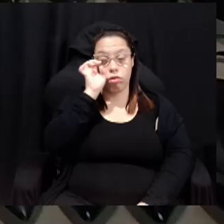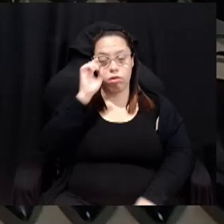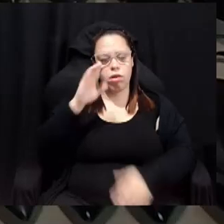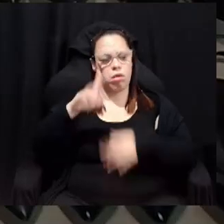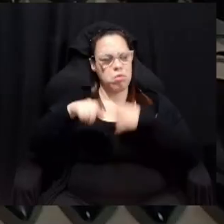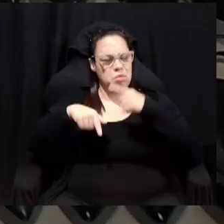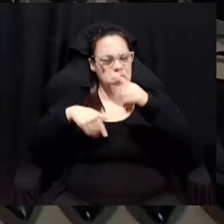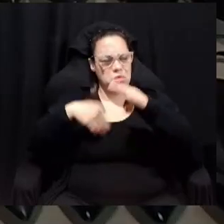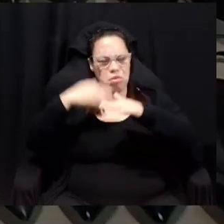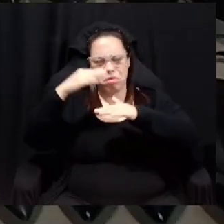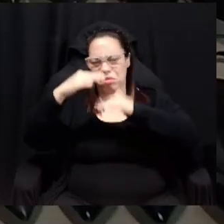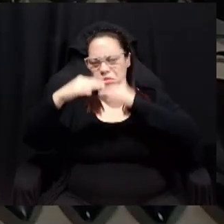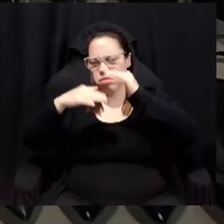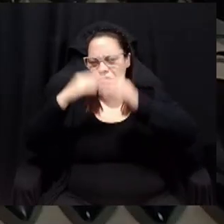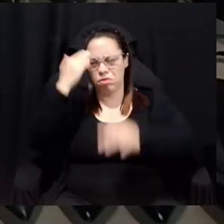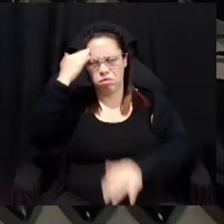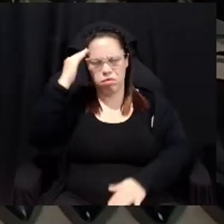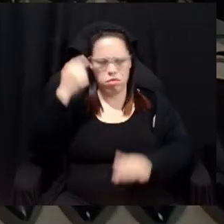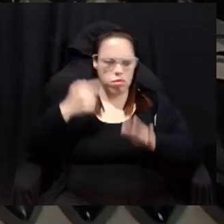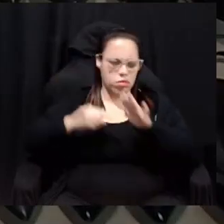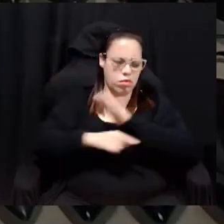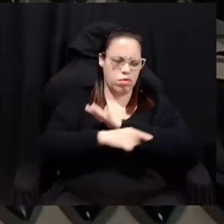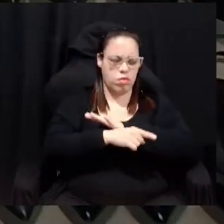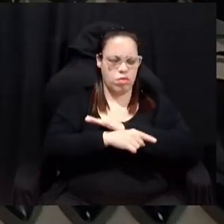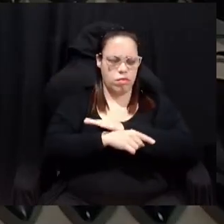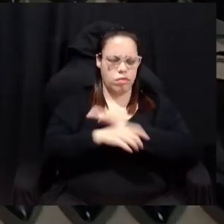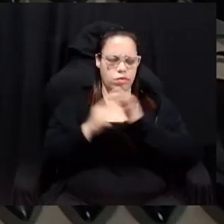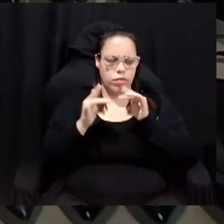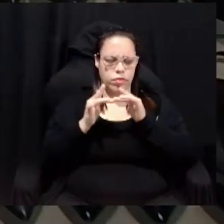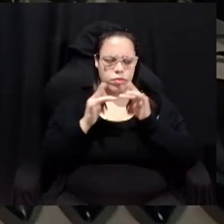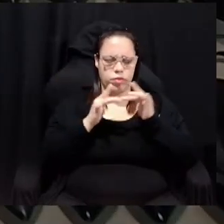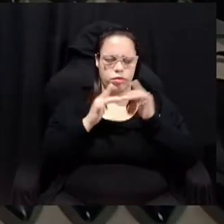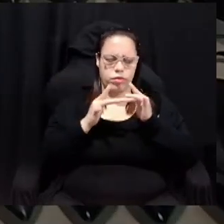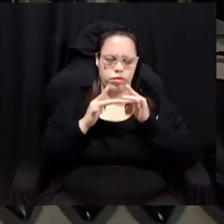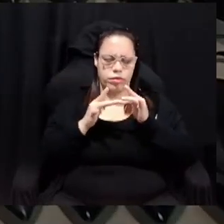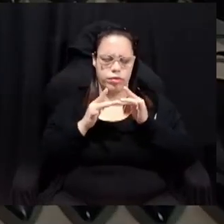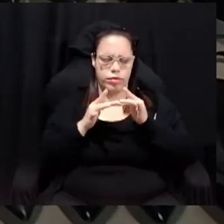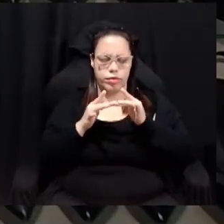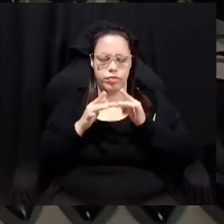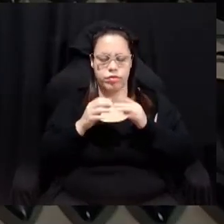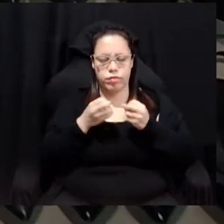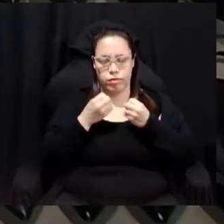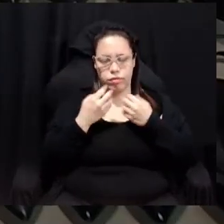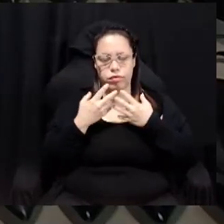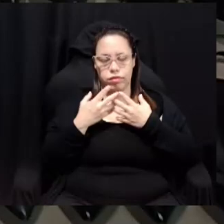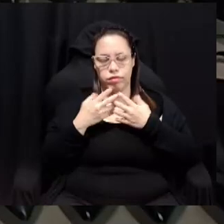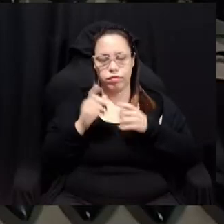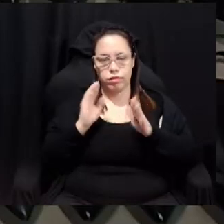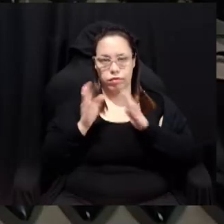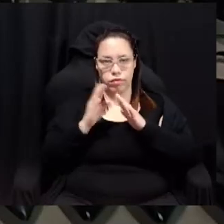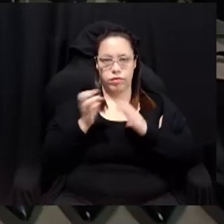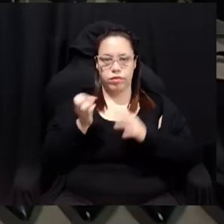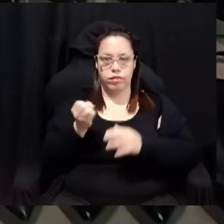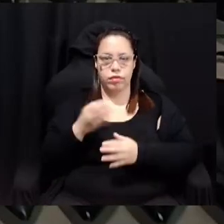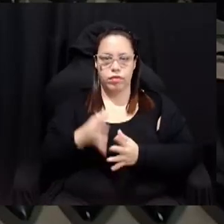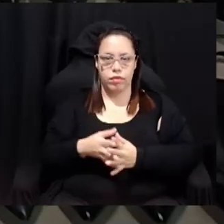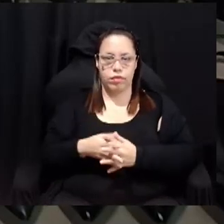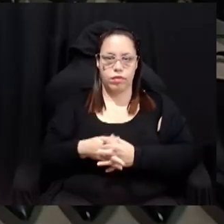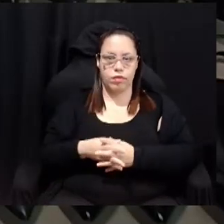que entender a profundidade desse contato é o que amadureceu nesse período todo, né? Eu